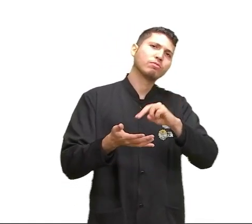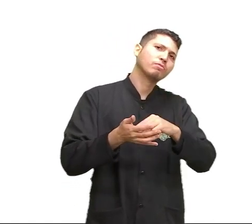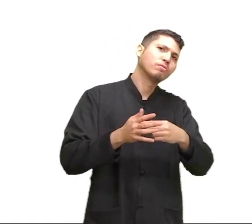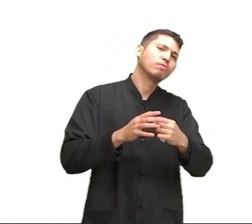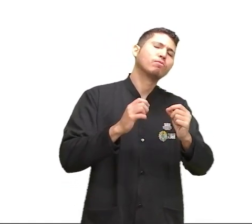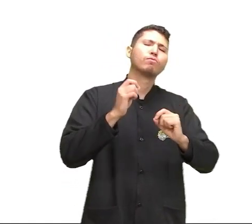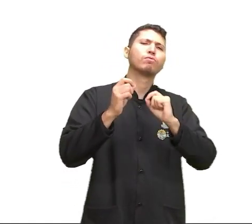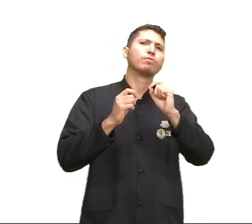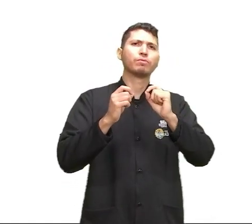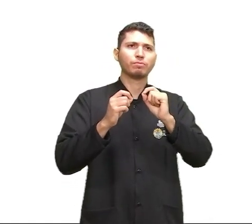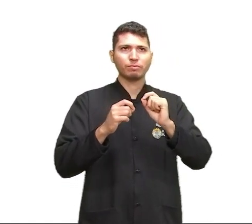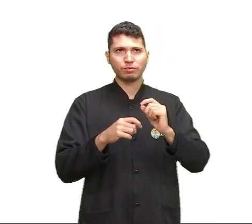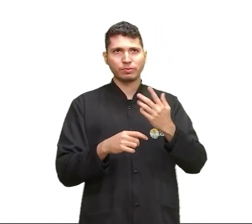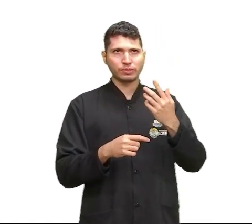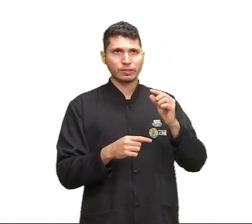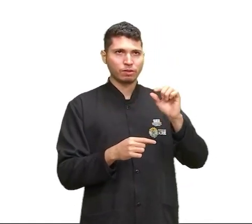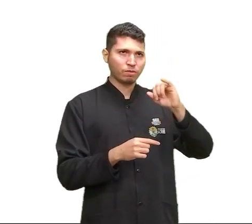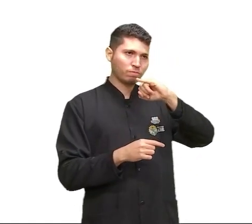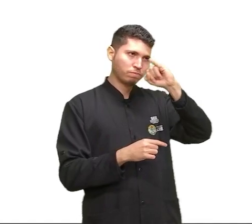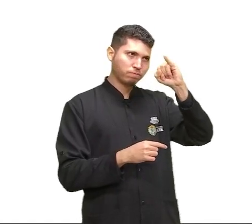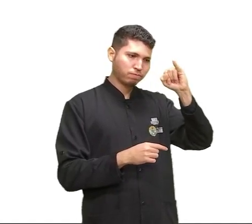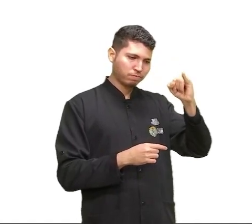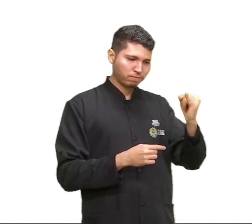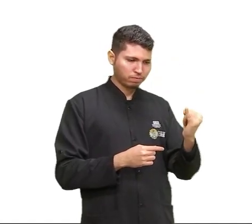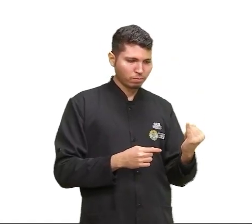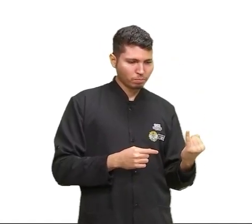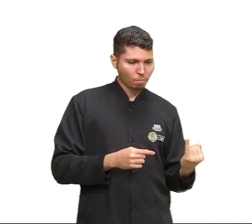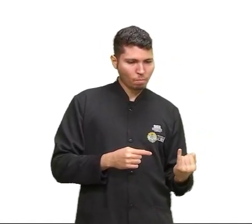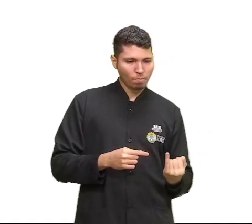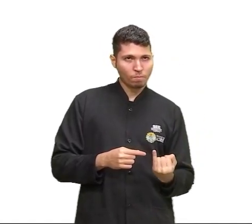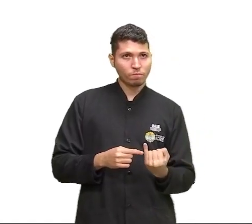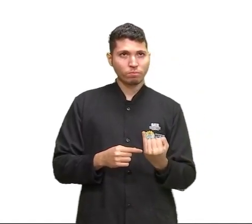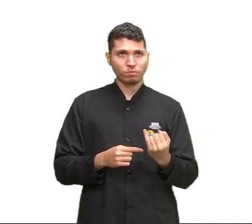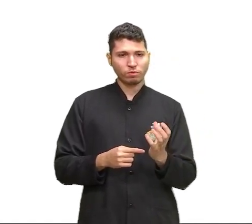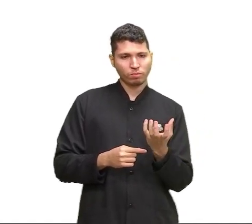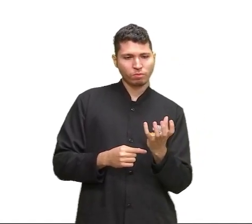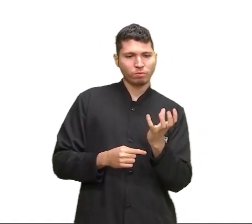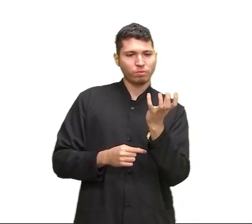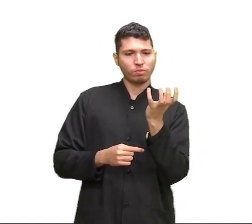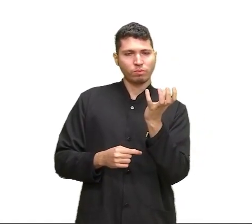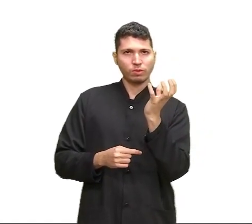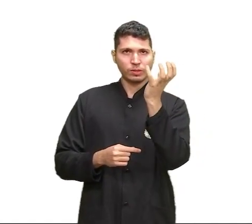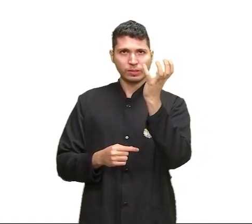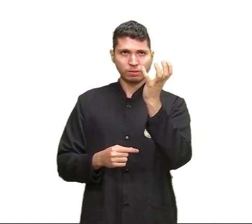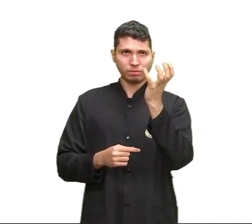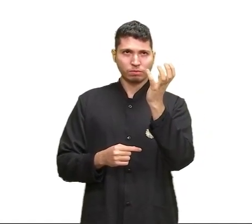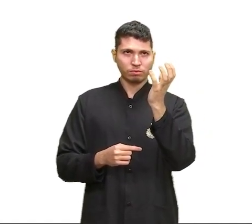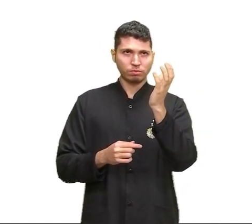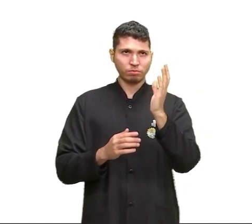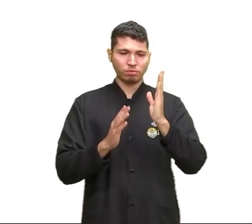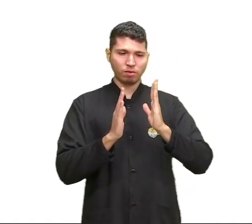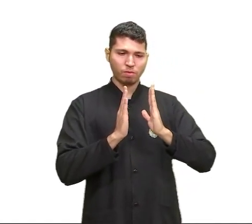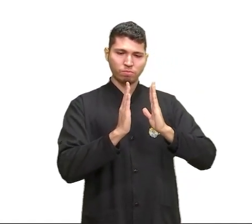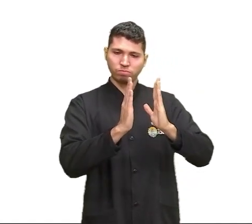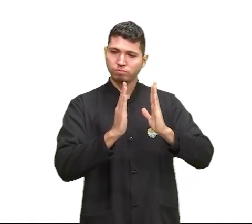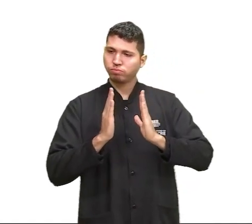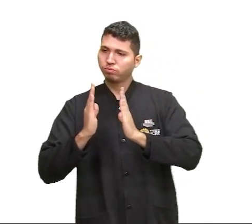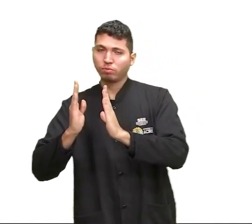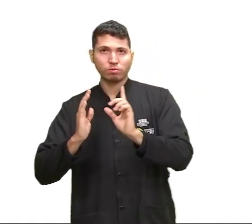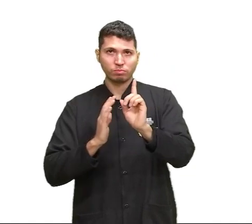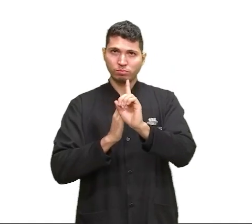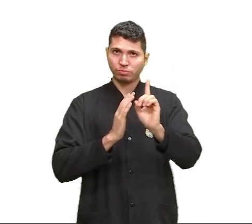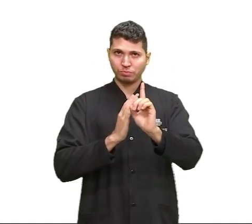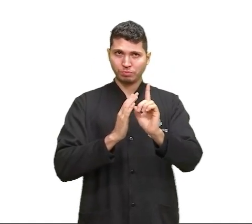estão ligadas em sequência. Elas não estão paralelas umas às outras. Ou seja,